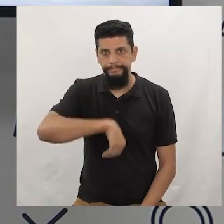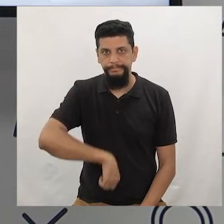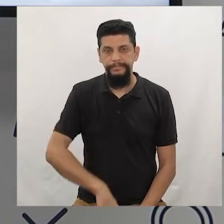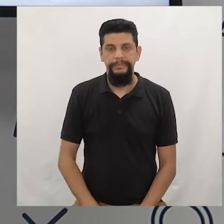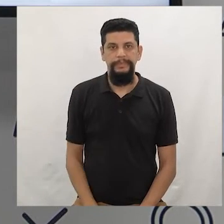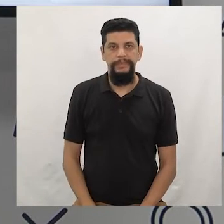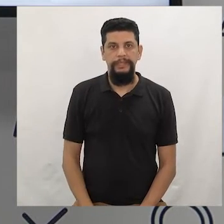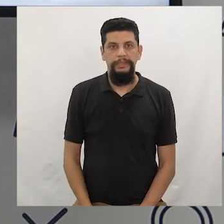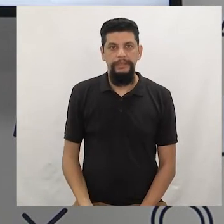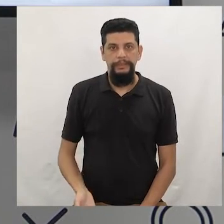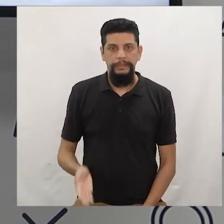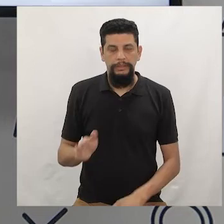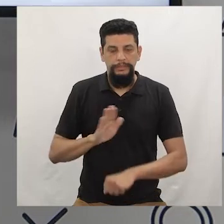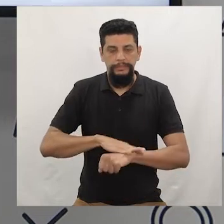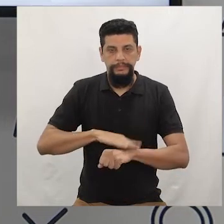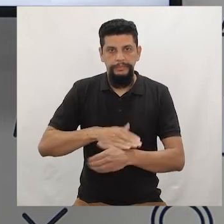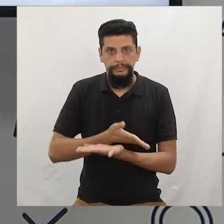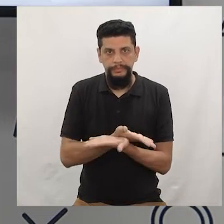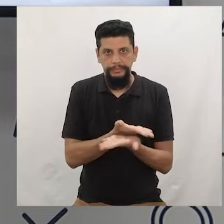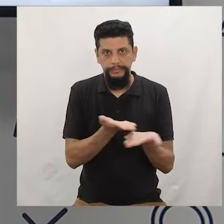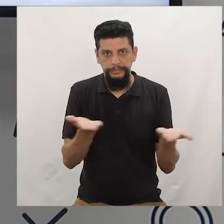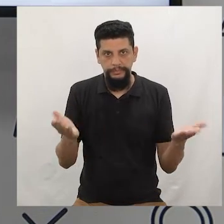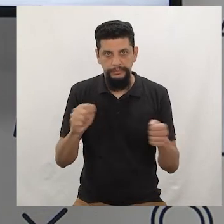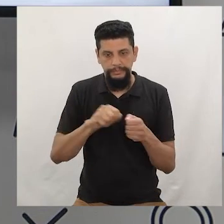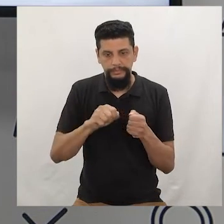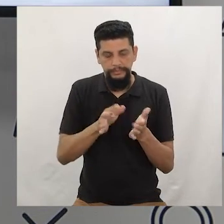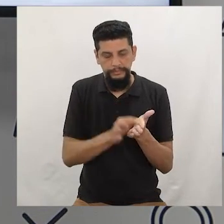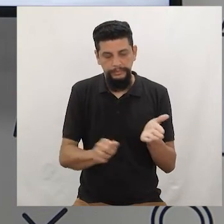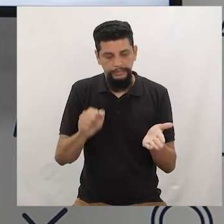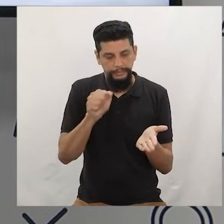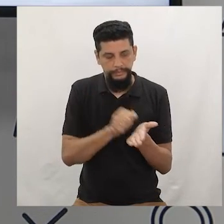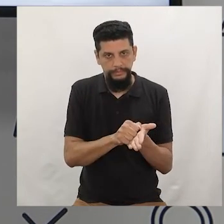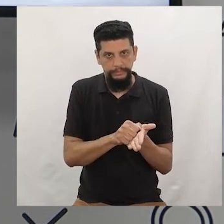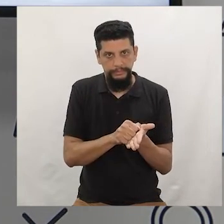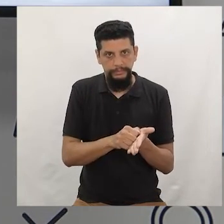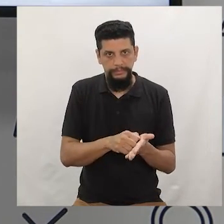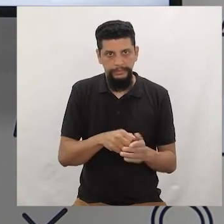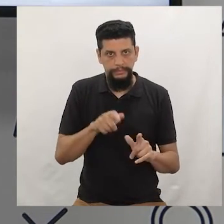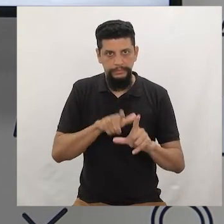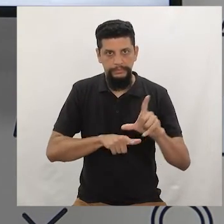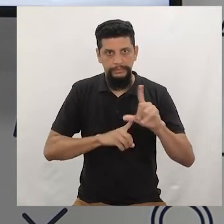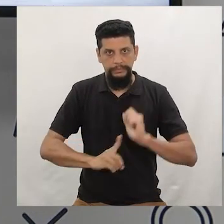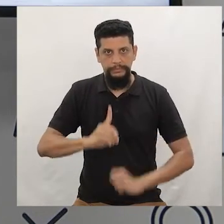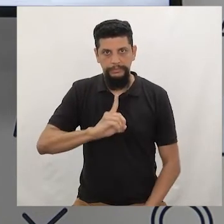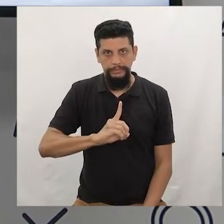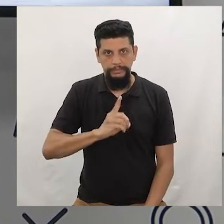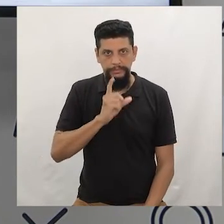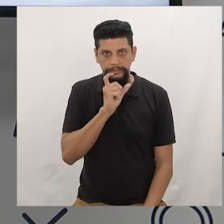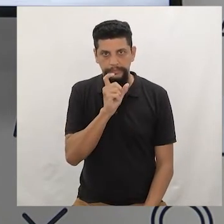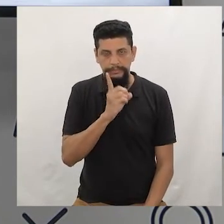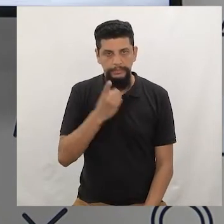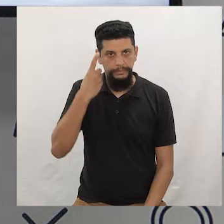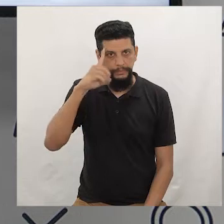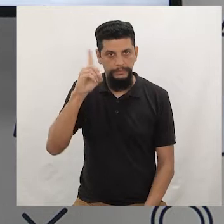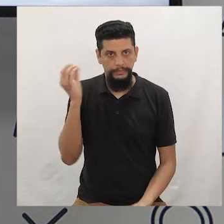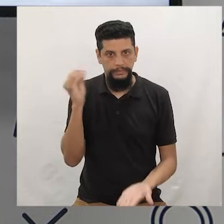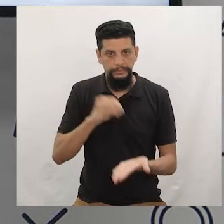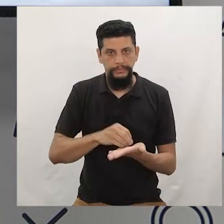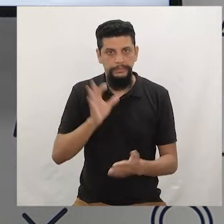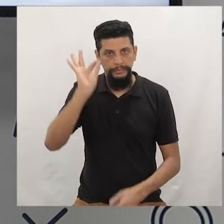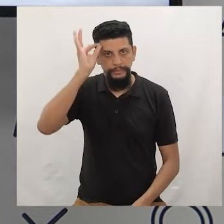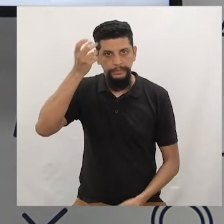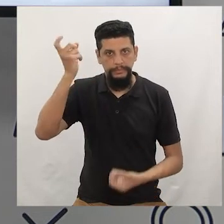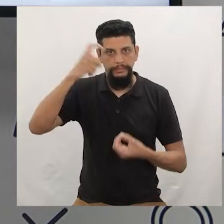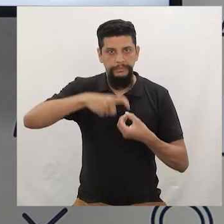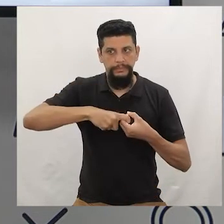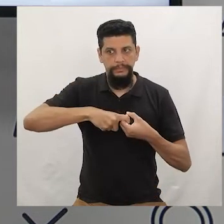lá? Nós vamos dar um tempinho para você registrar a letrinha D e a palavra dia.